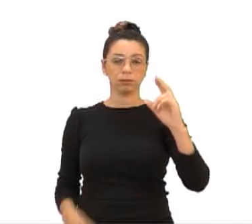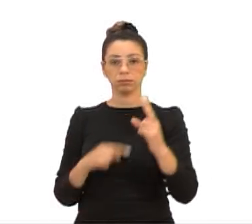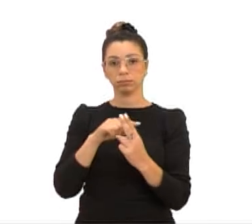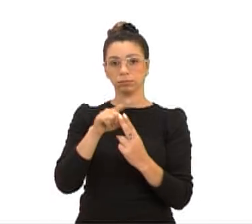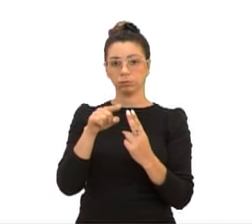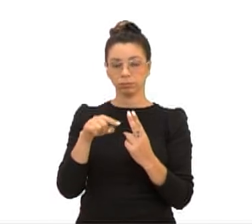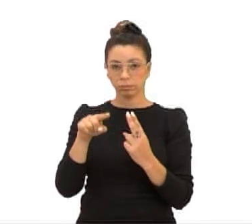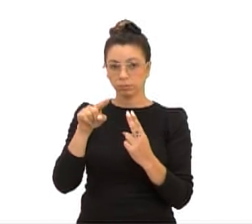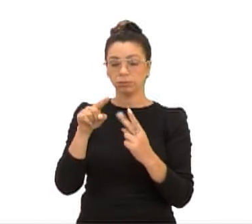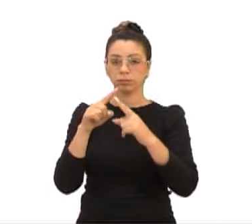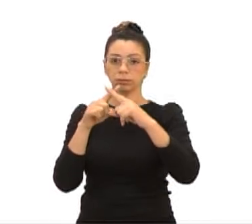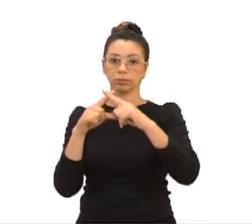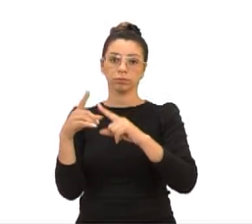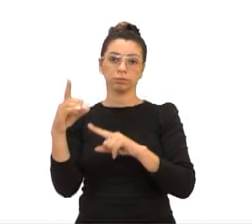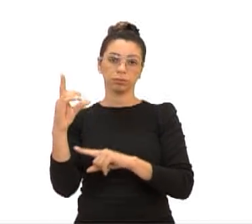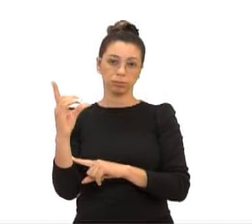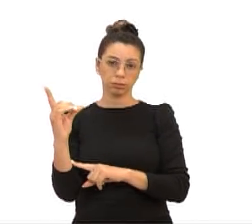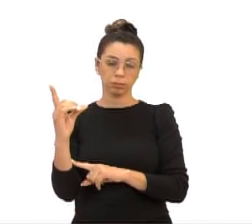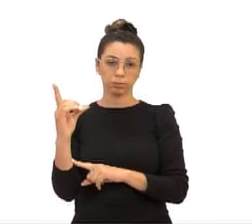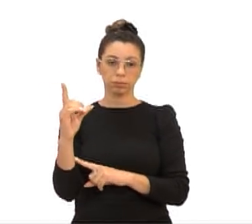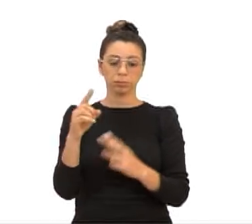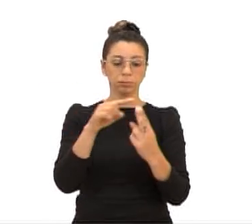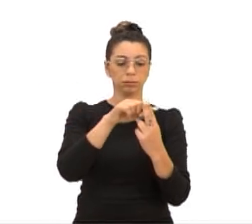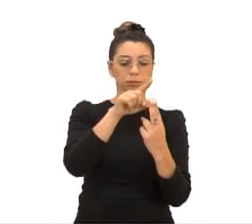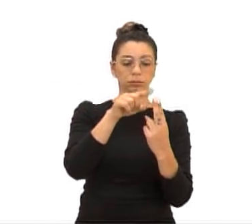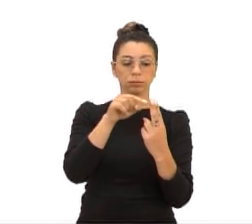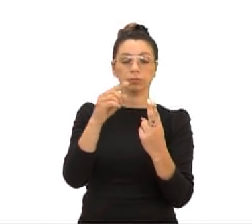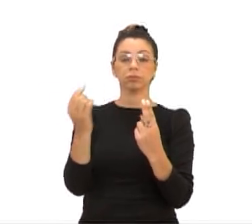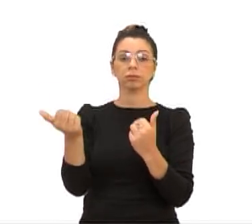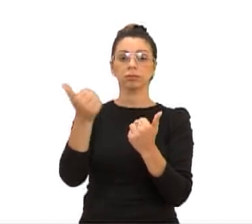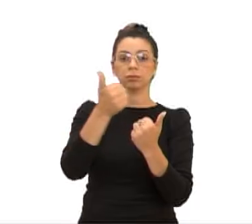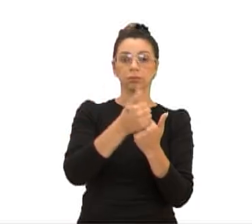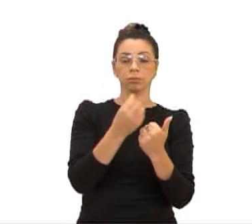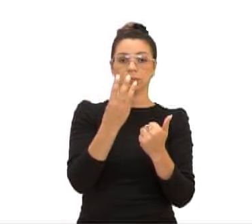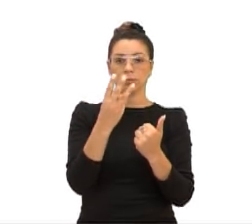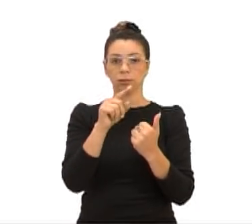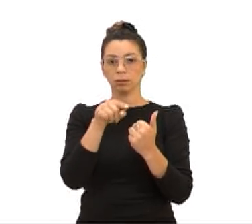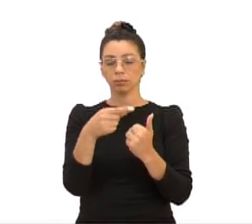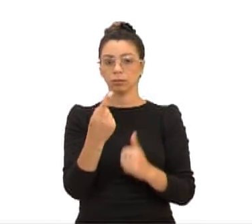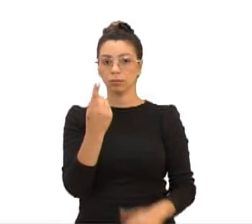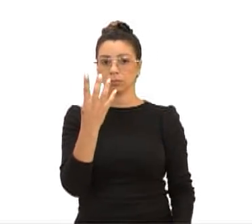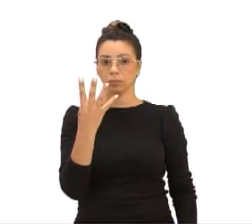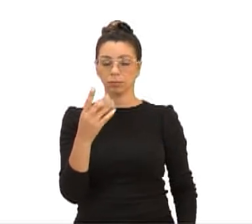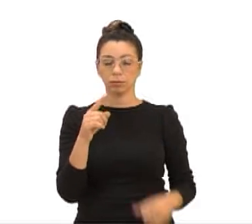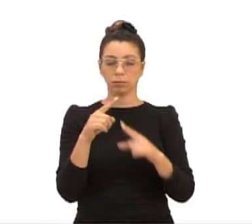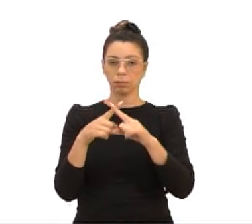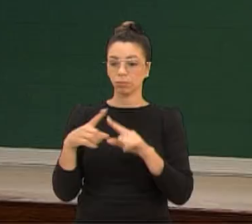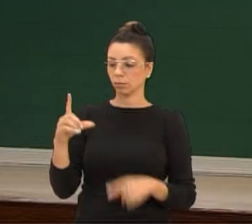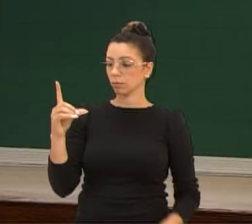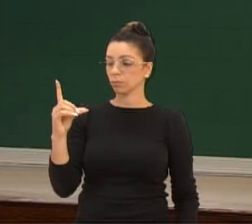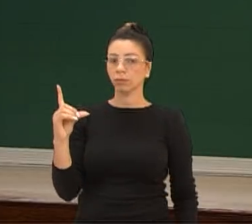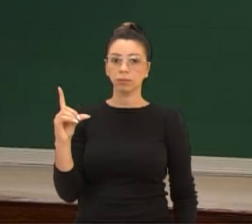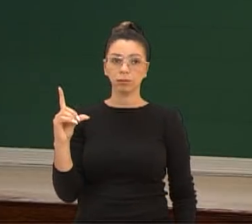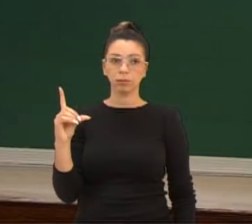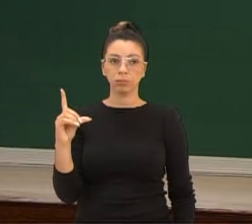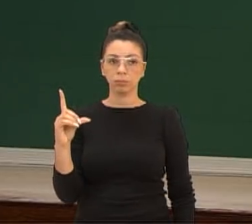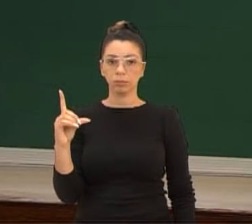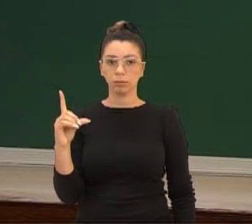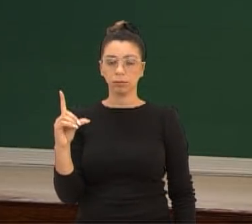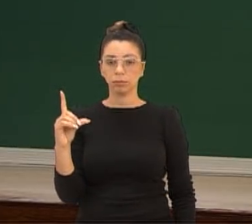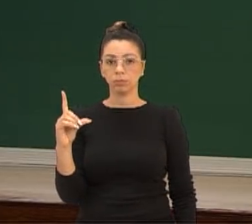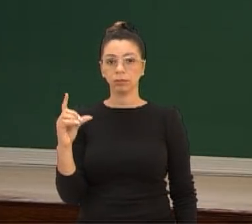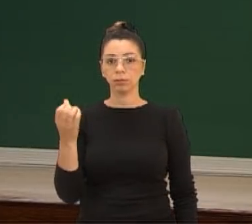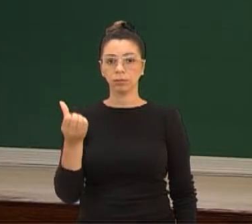o diâmetro. O nosso π nós vamos substituir por 3,14 vezes o diâmetro, 2